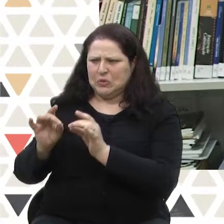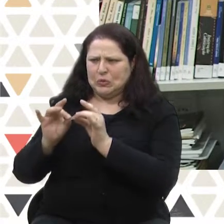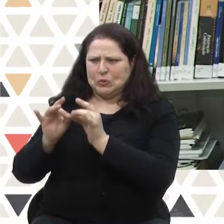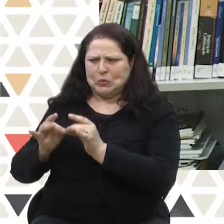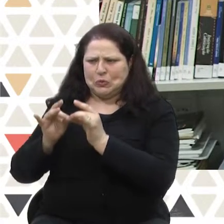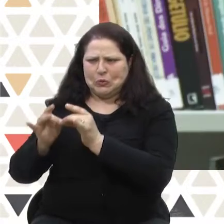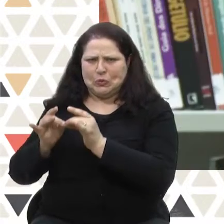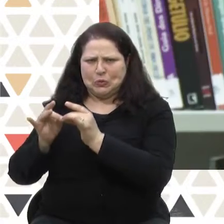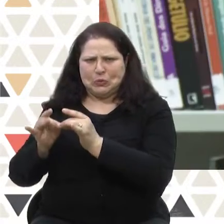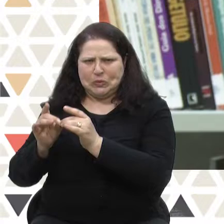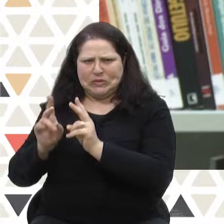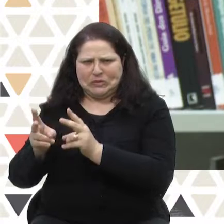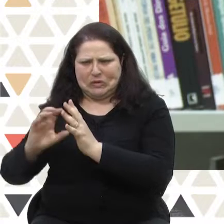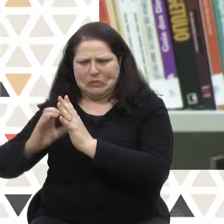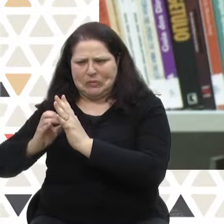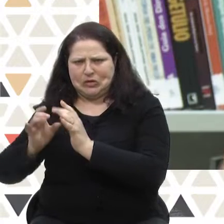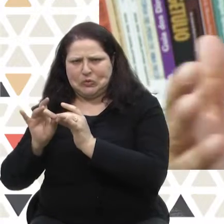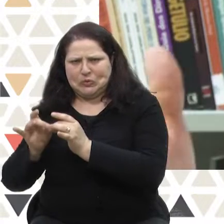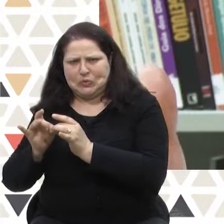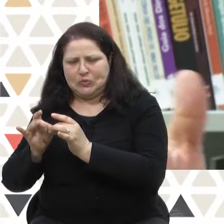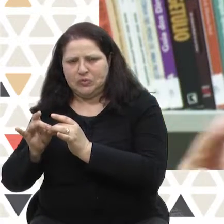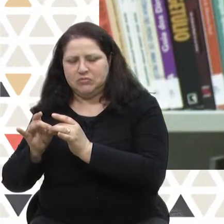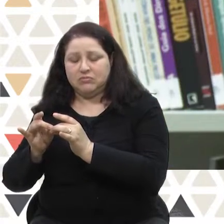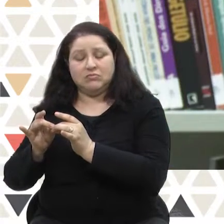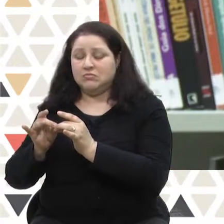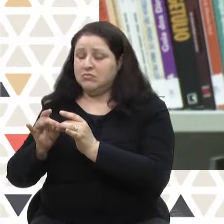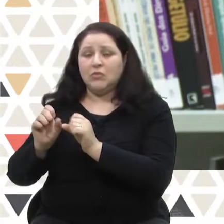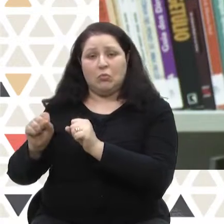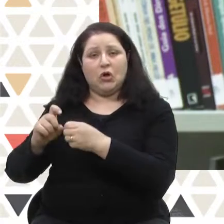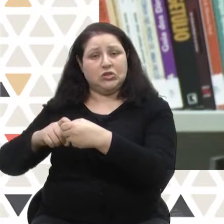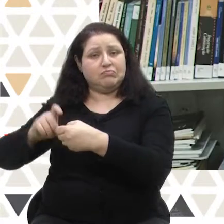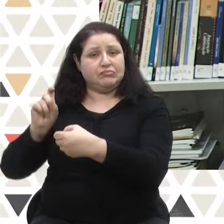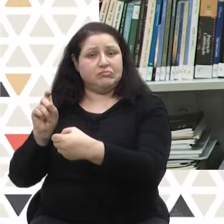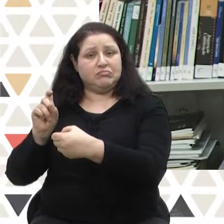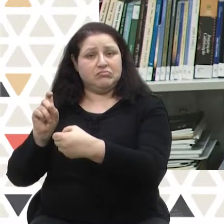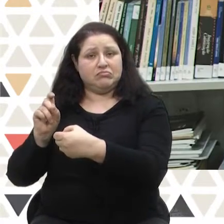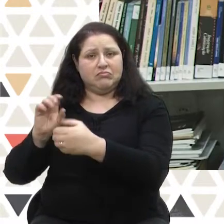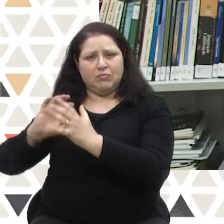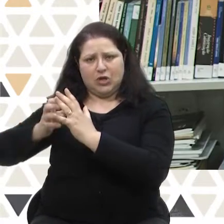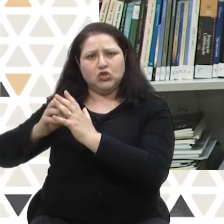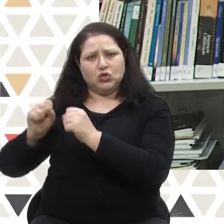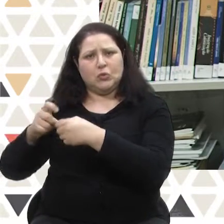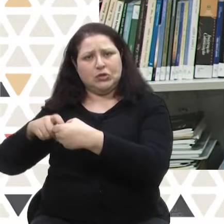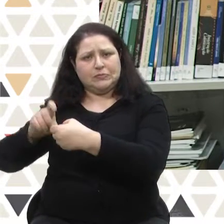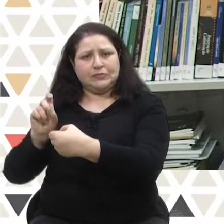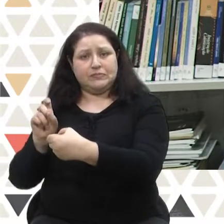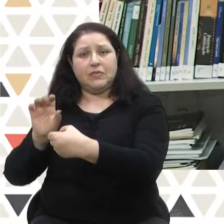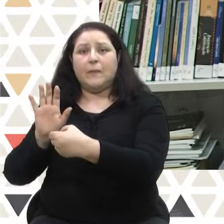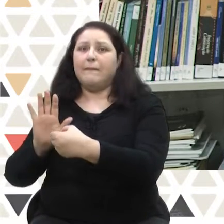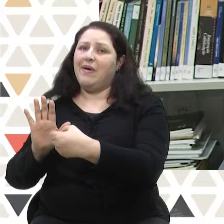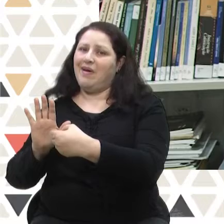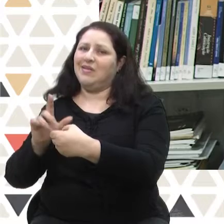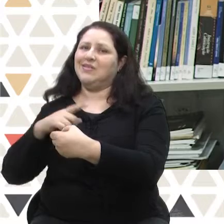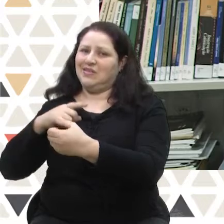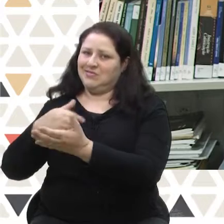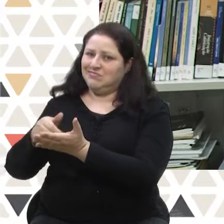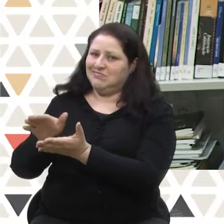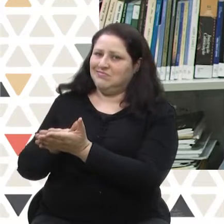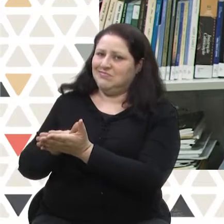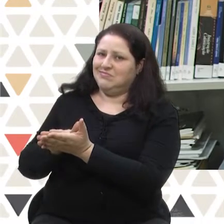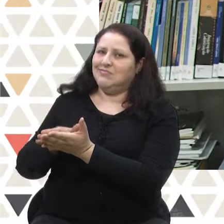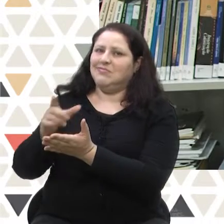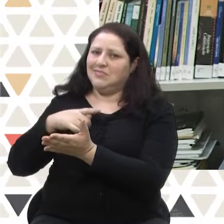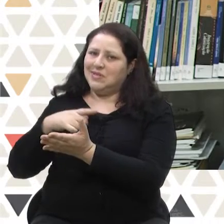preso à federação? Não. Nesses 4 anos ele pode se desvincular da federação, ele pode sair da